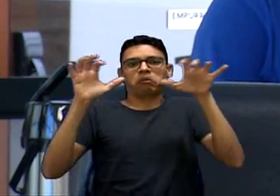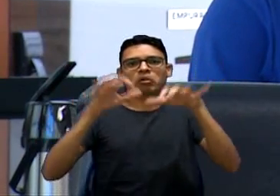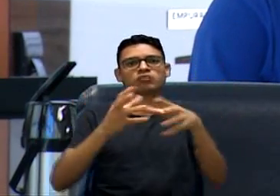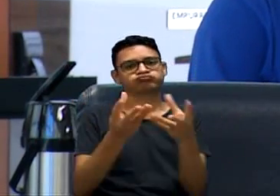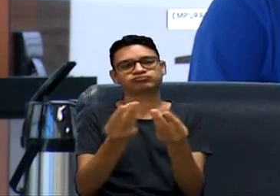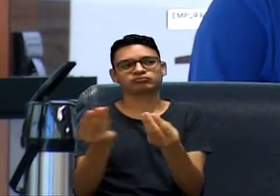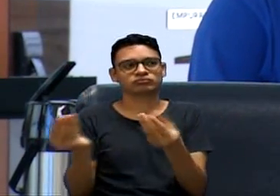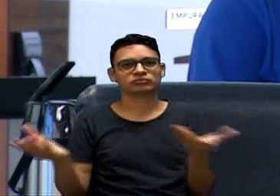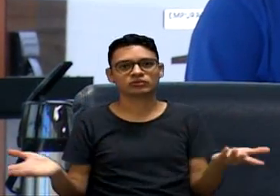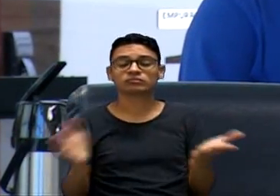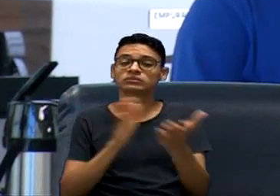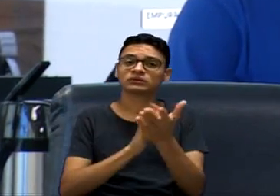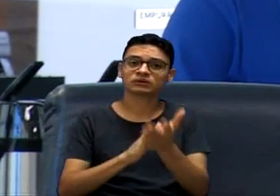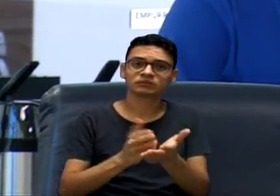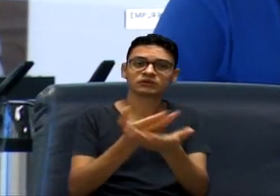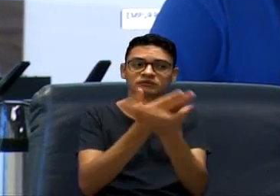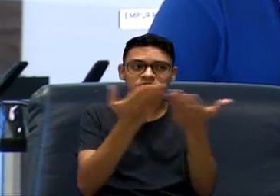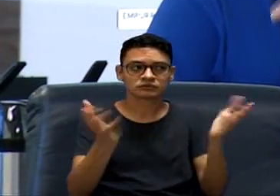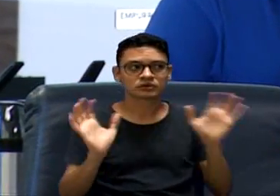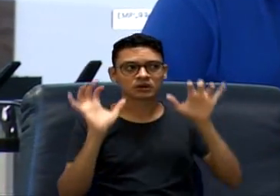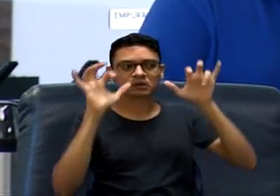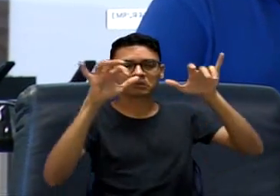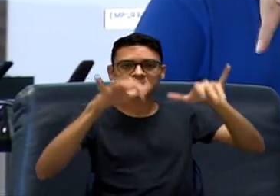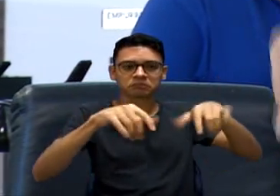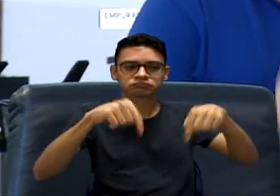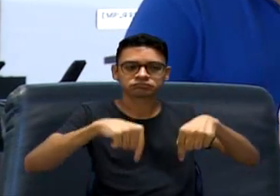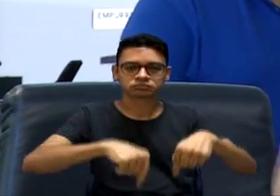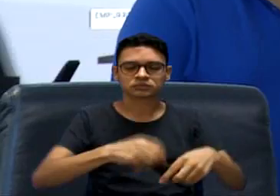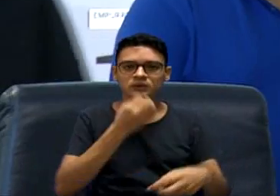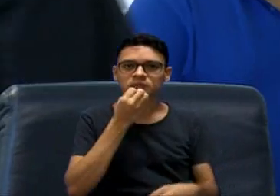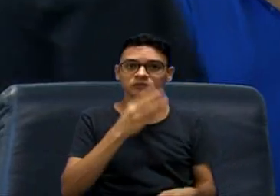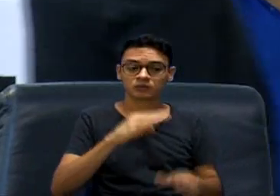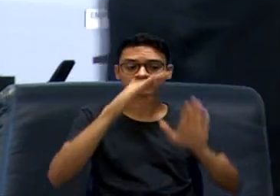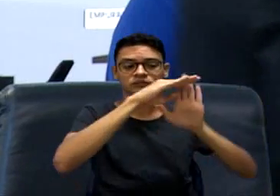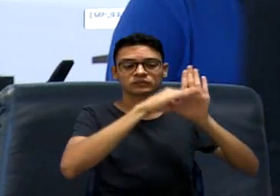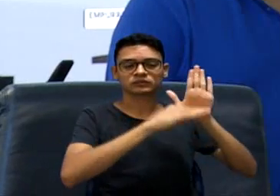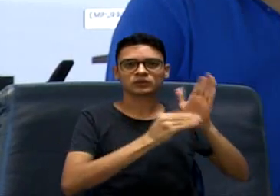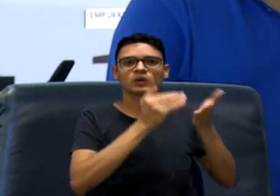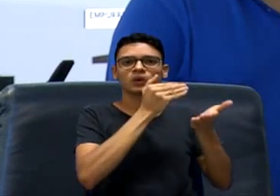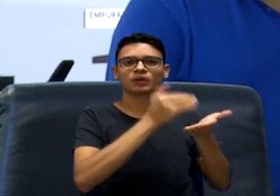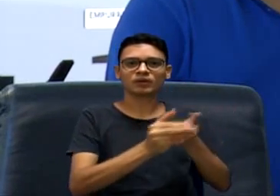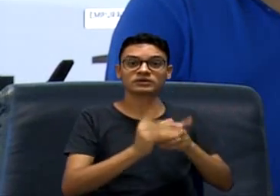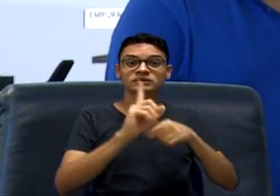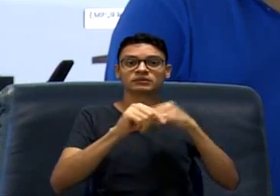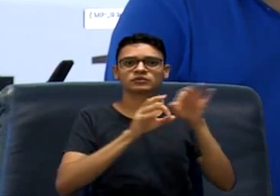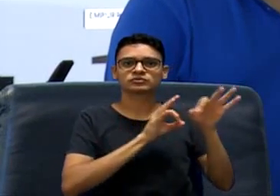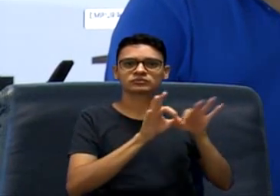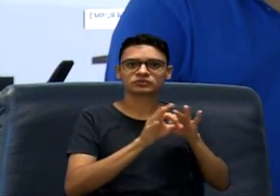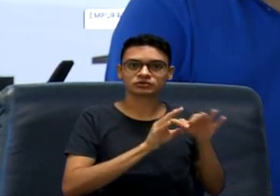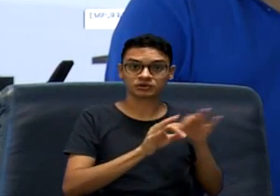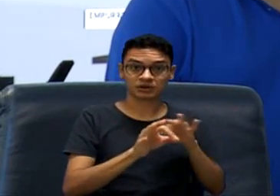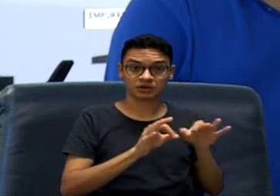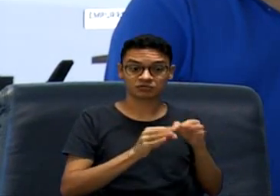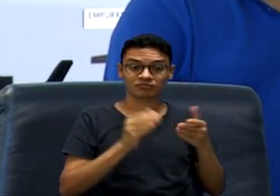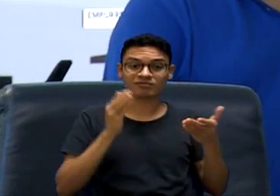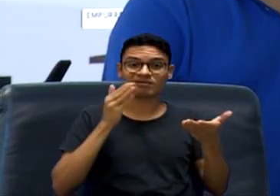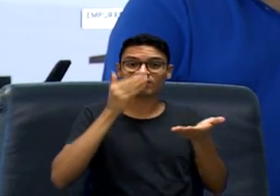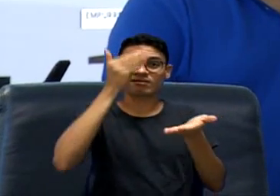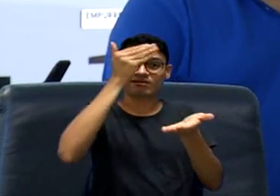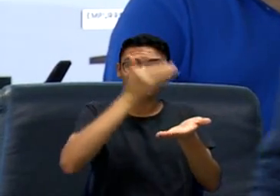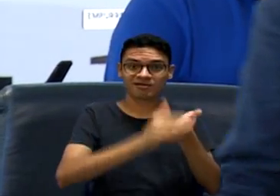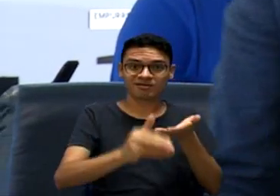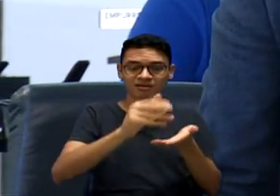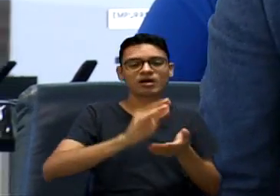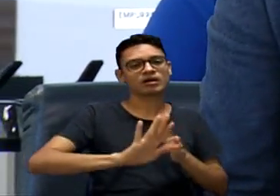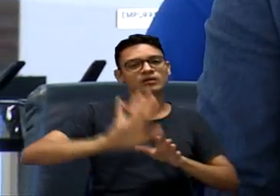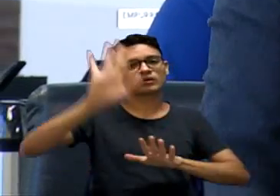parabéns para vocês que vieram aqui, tá bom? Vamos seguir com a pauta agora. Quando entrar o projeto, a gente vai discutir o projeto, aí sim cabe